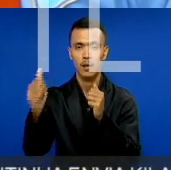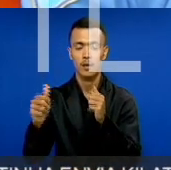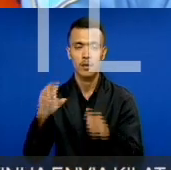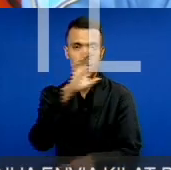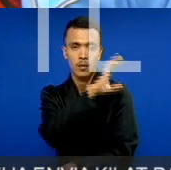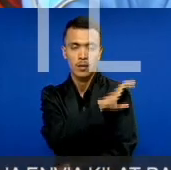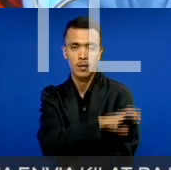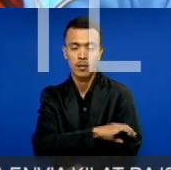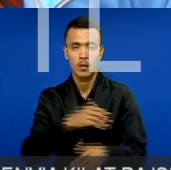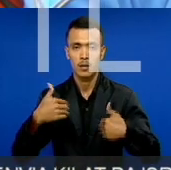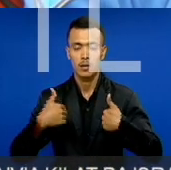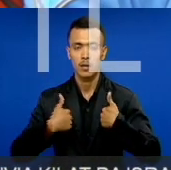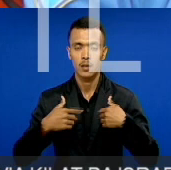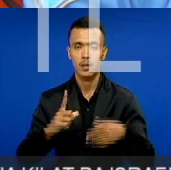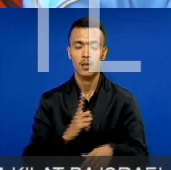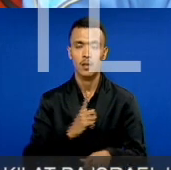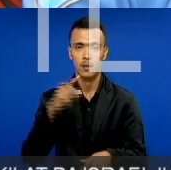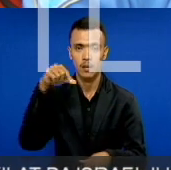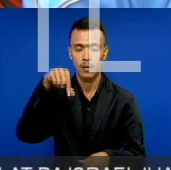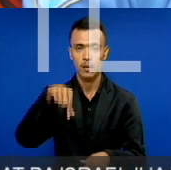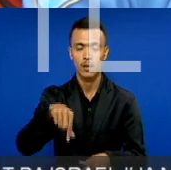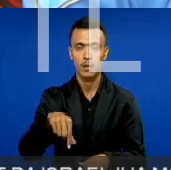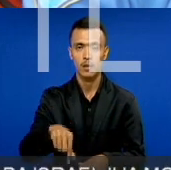segurança em geral em Município Liquiçá. Durante